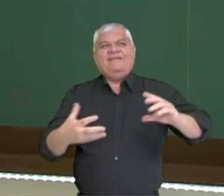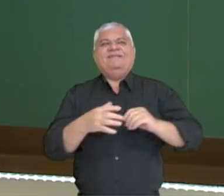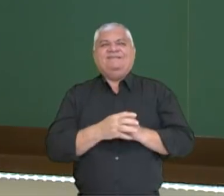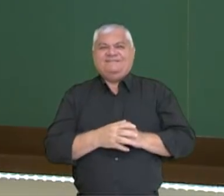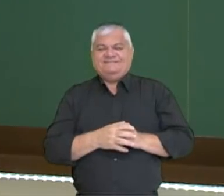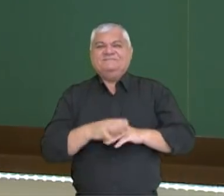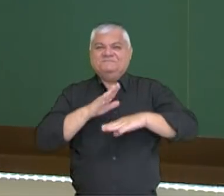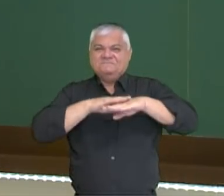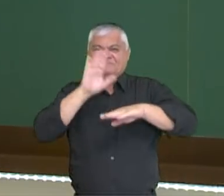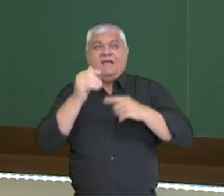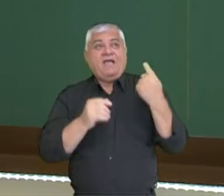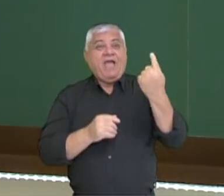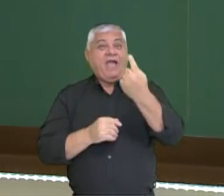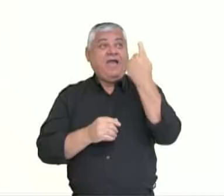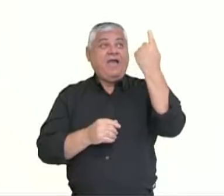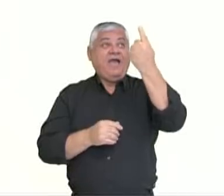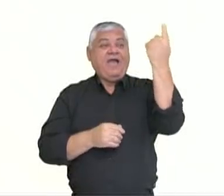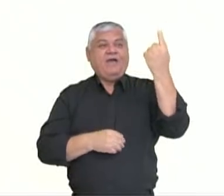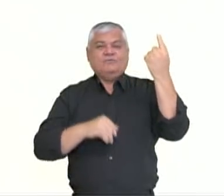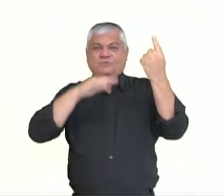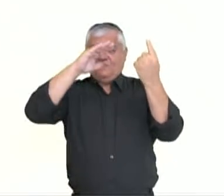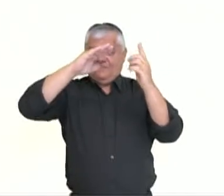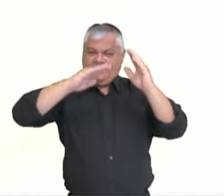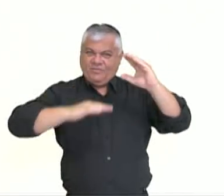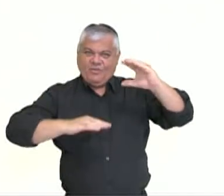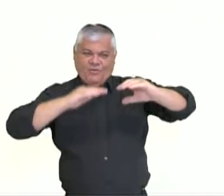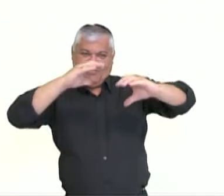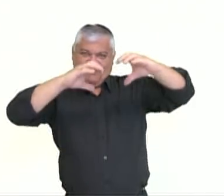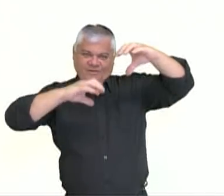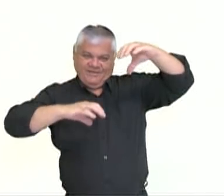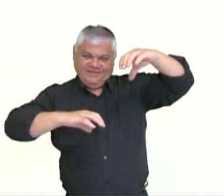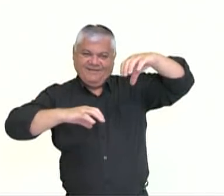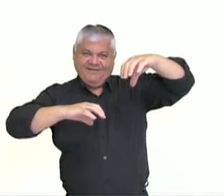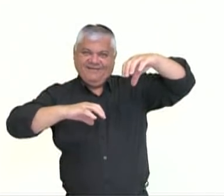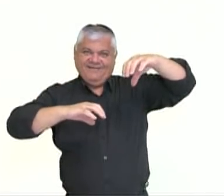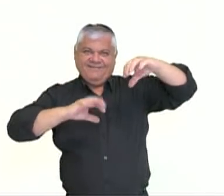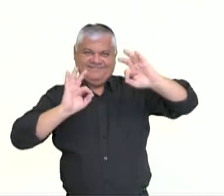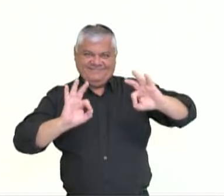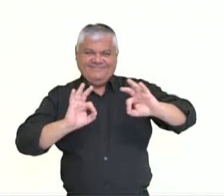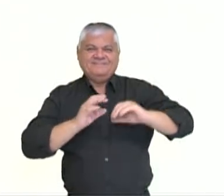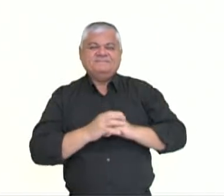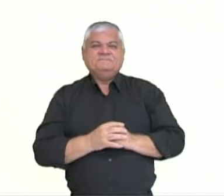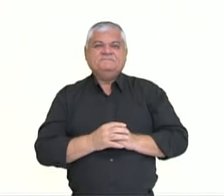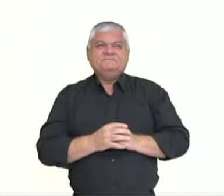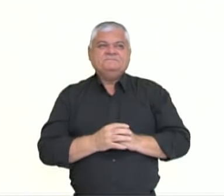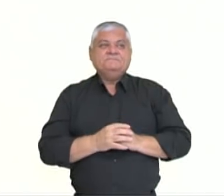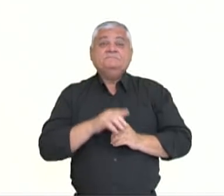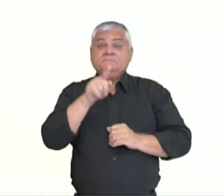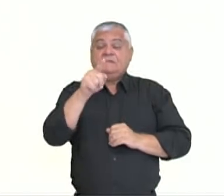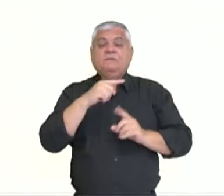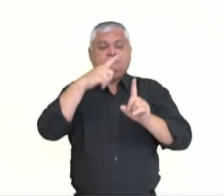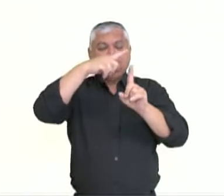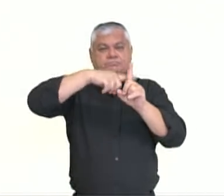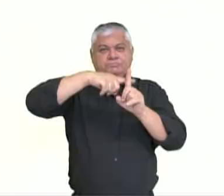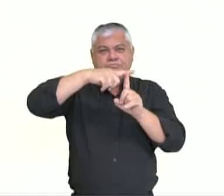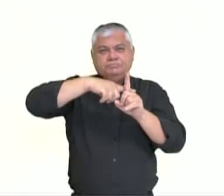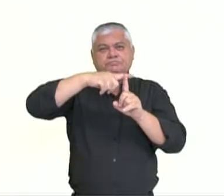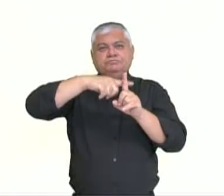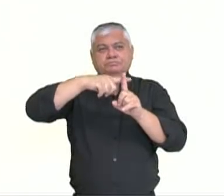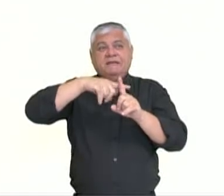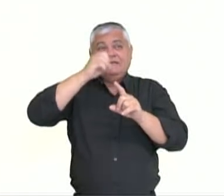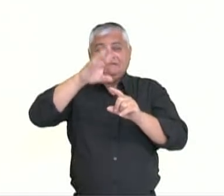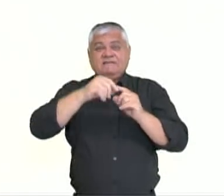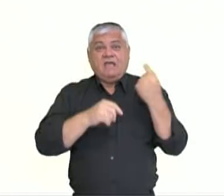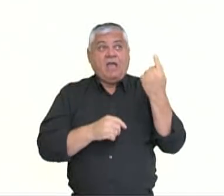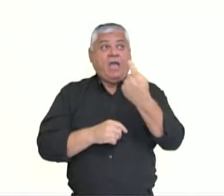com maior altitude para áreas com menor altitude, certo? Assim a temperatura vai ser inferior se eu tenho